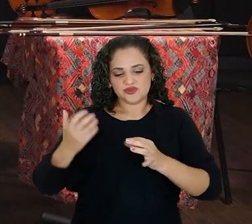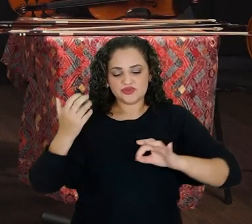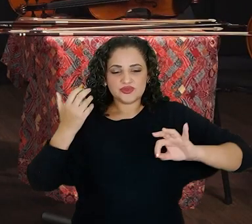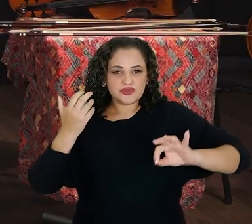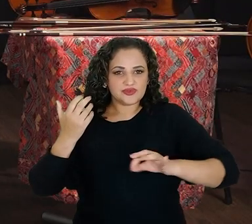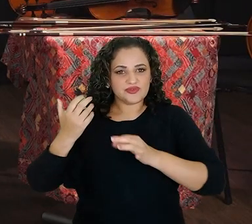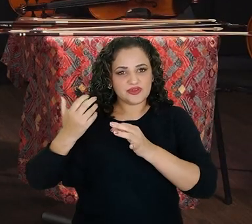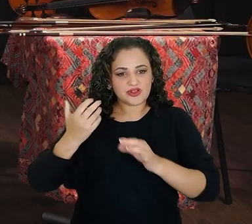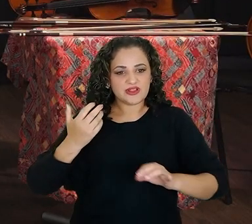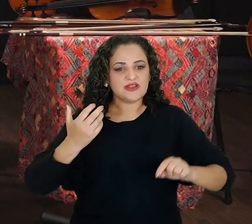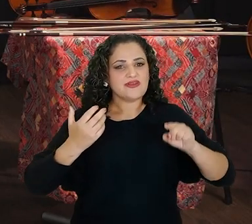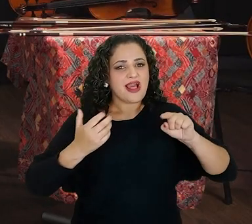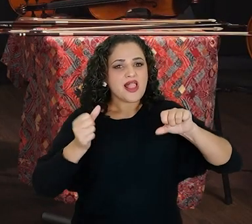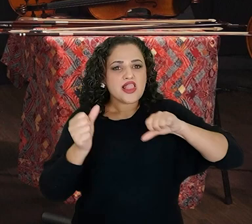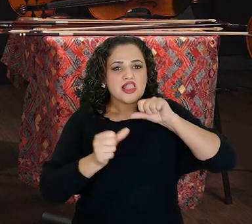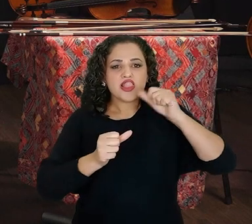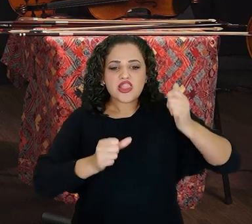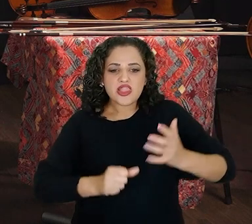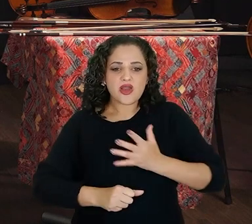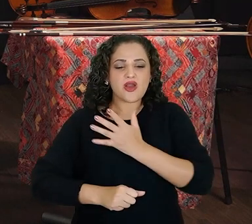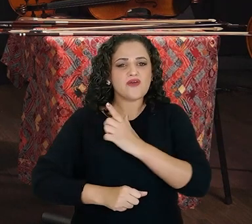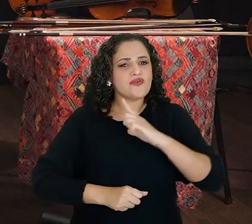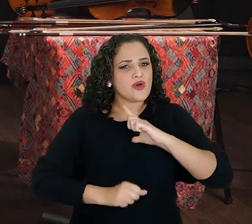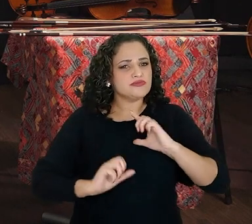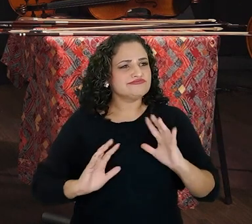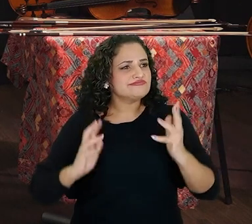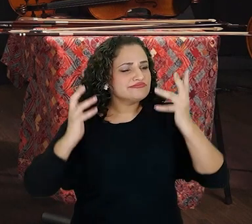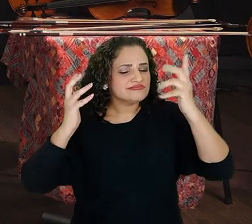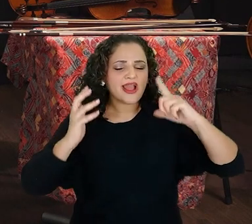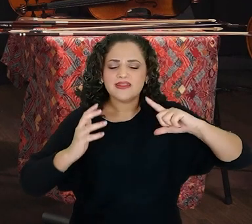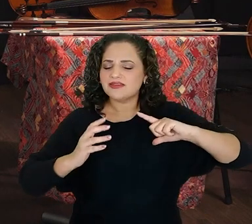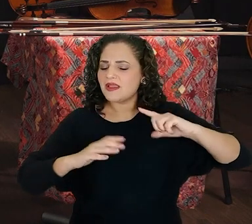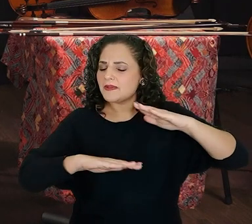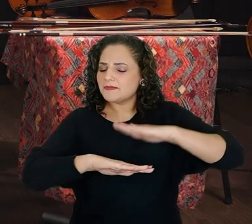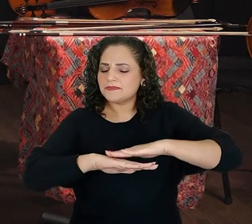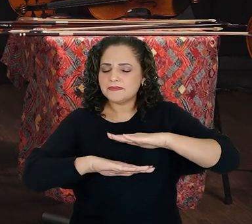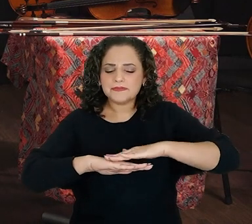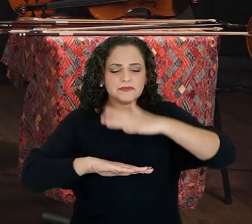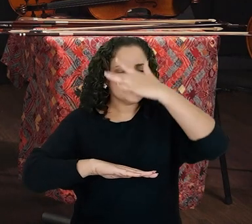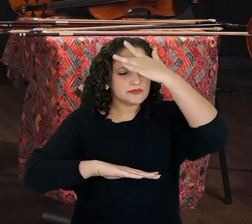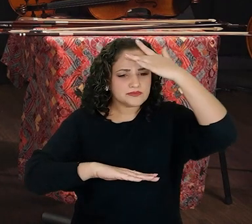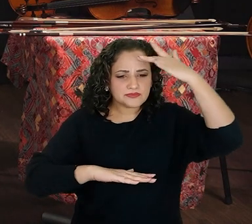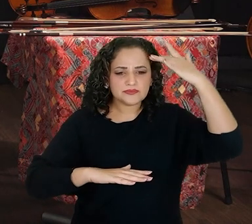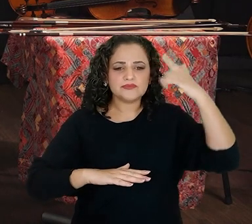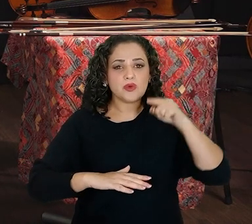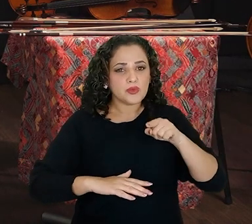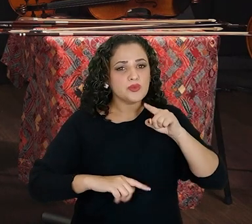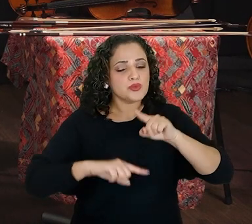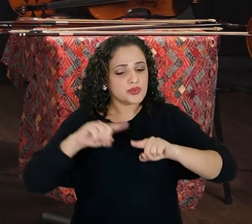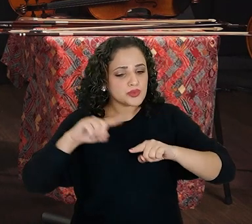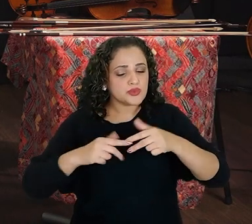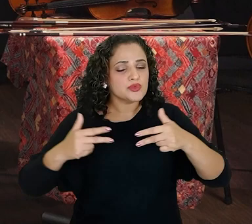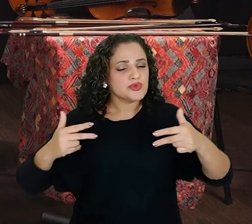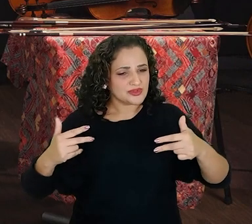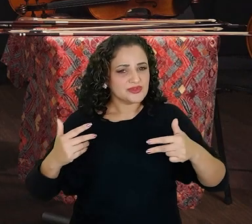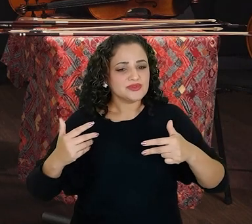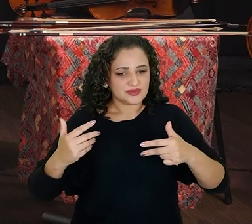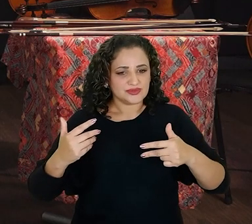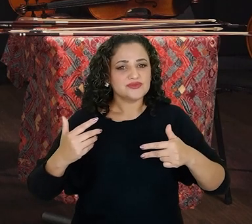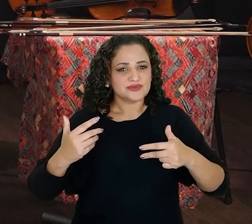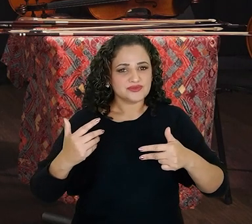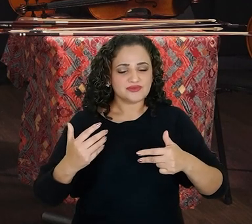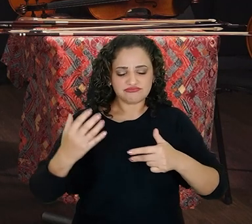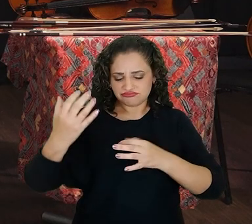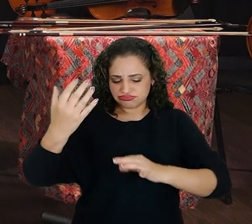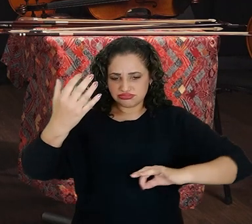festivais de pessoas que tocam Esse instrumento né então ele parece um pouco o instrumento Barroco né